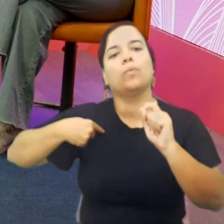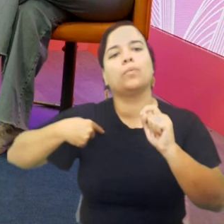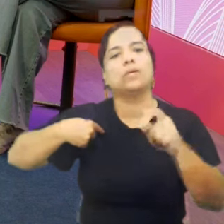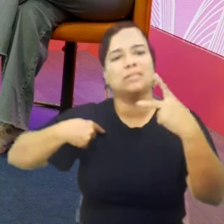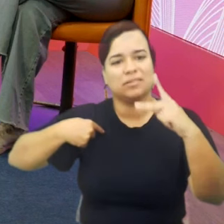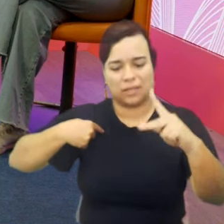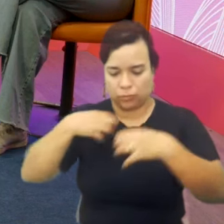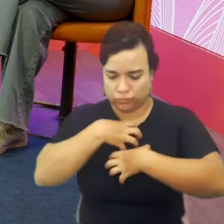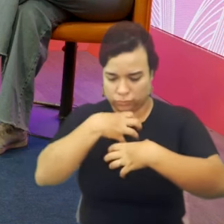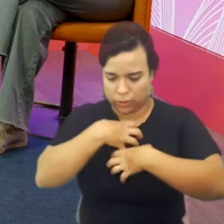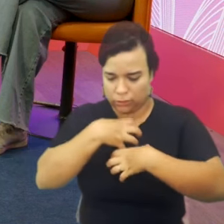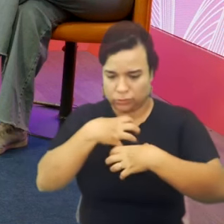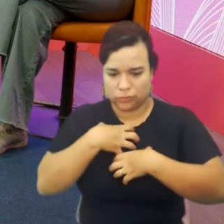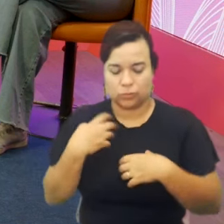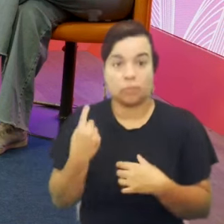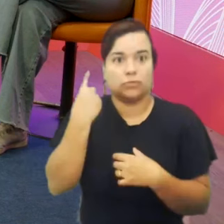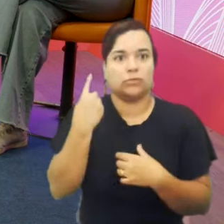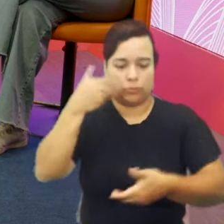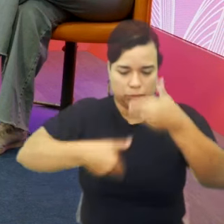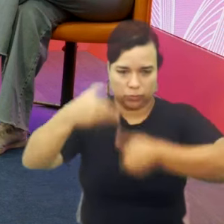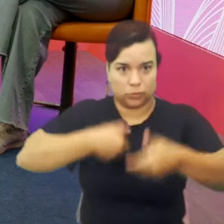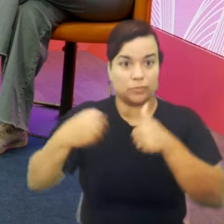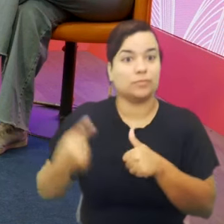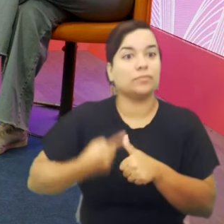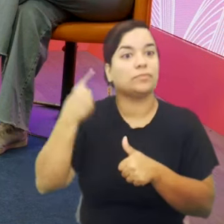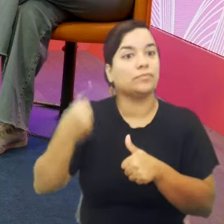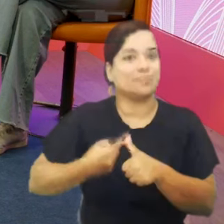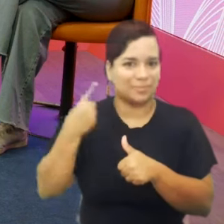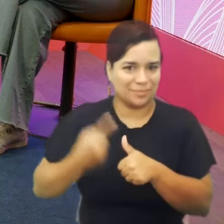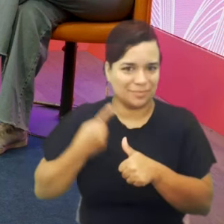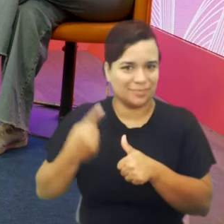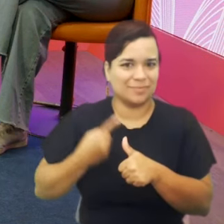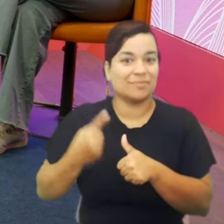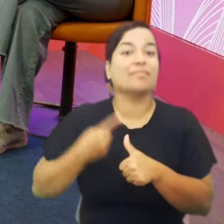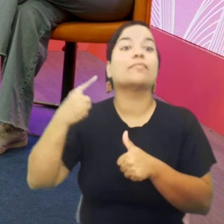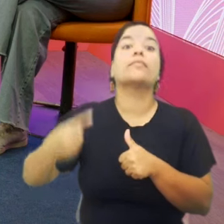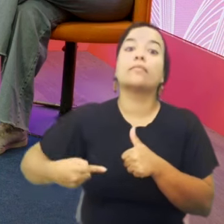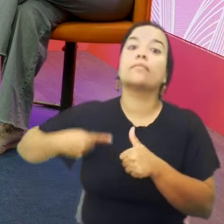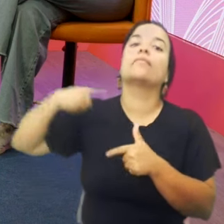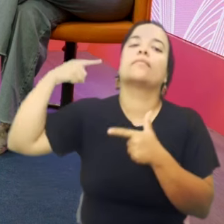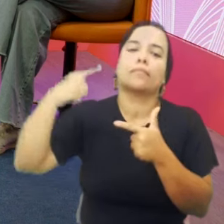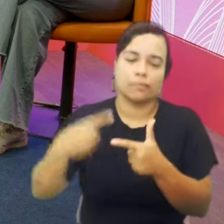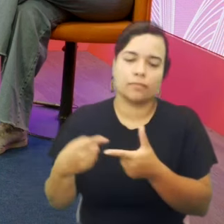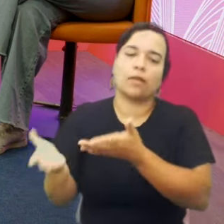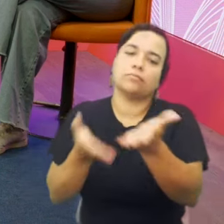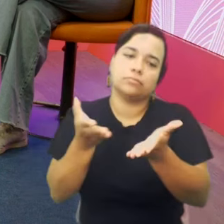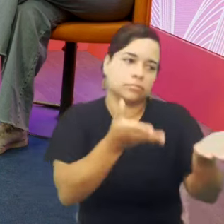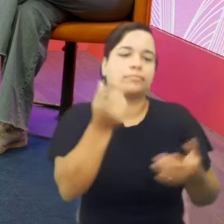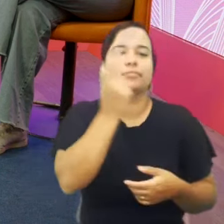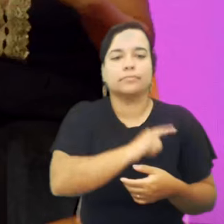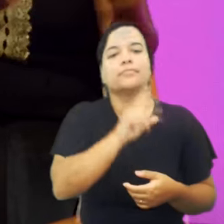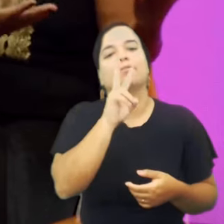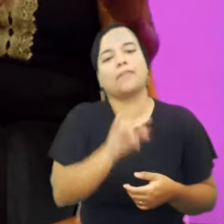suas singularidades, né? Cuide de você primeiro, porque é exatamente isso que vai te dar um acalento nos momentos de